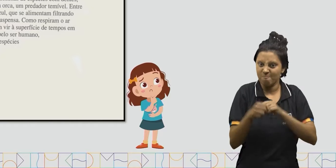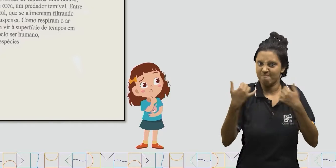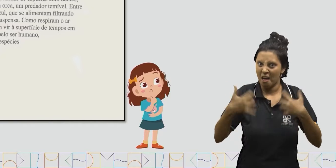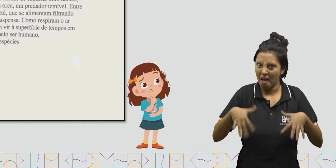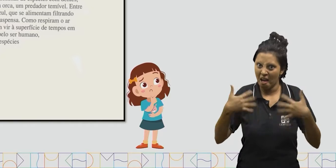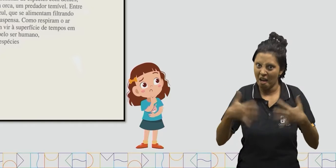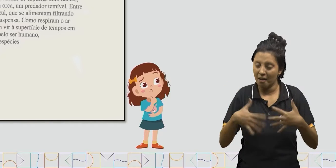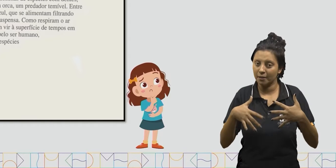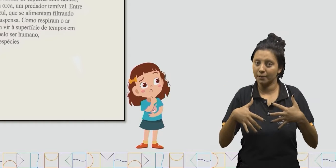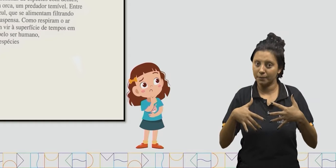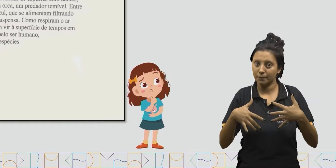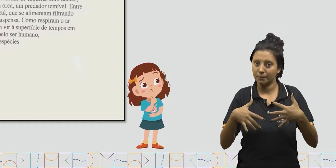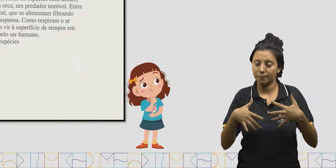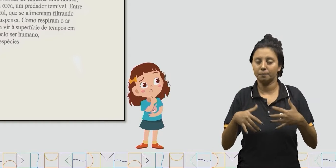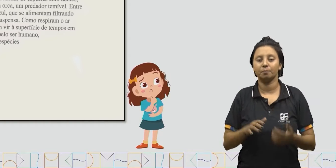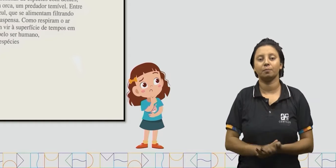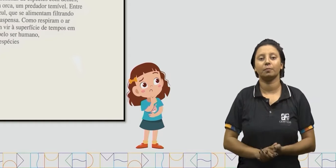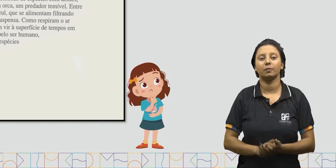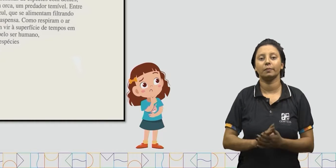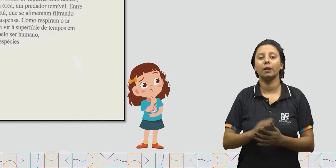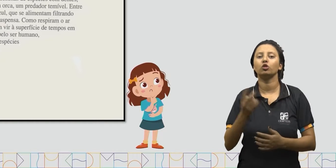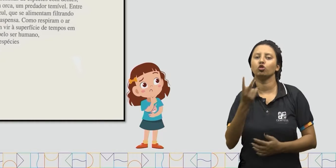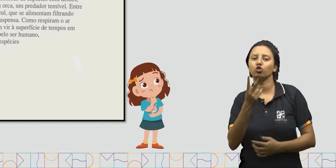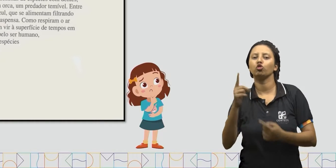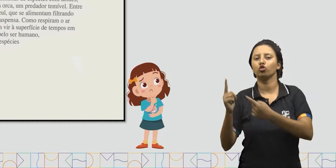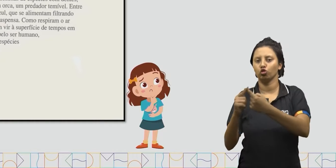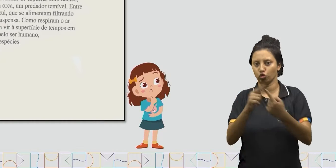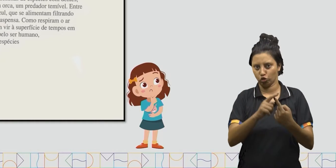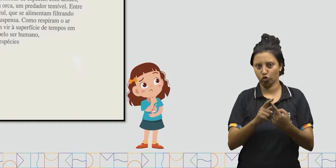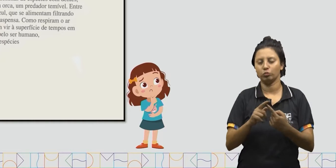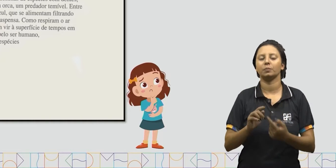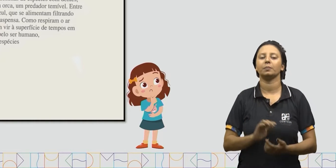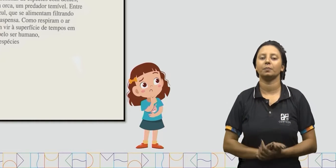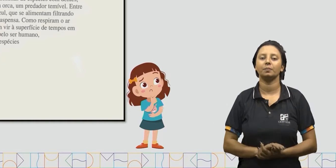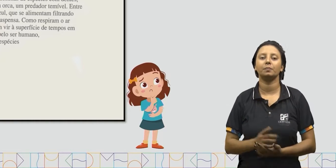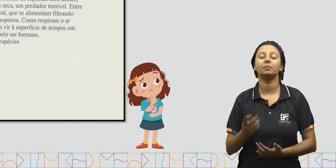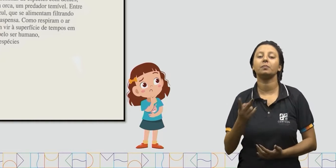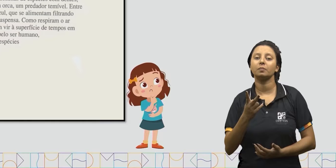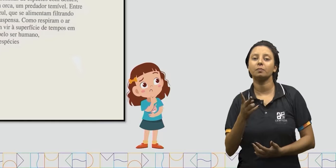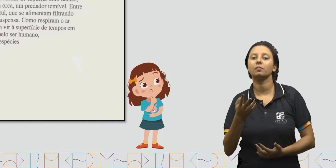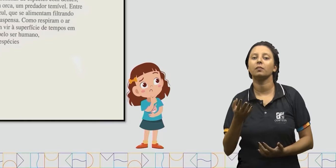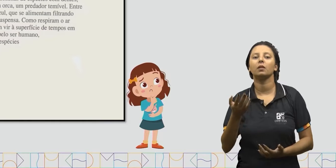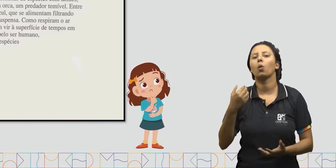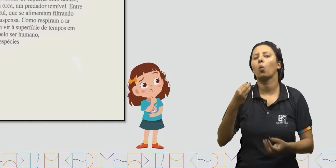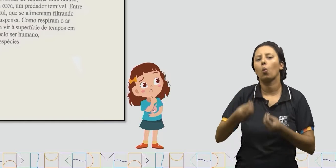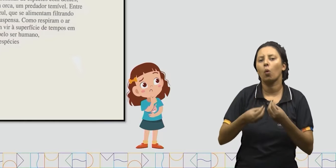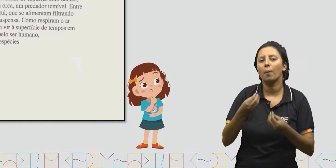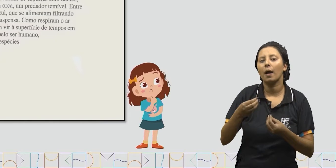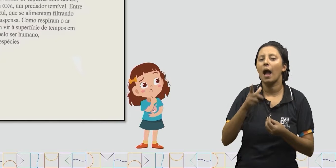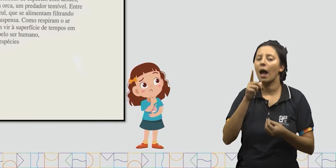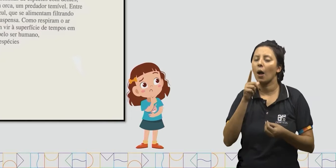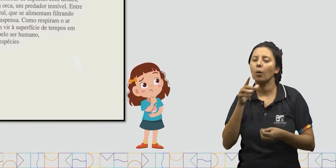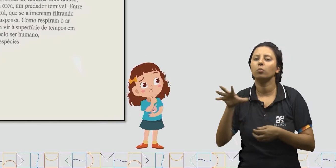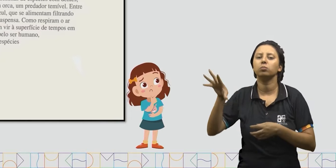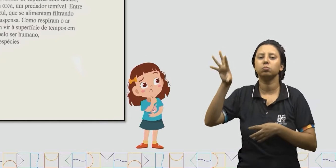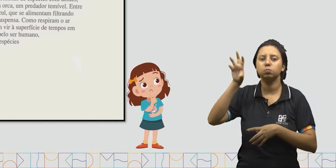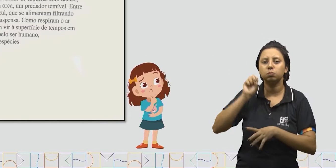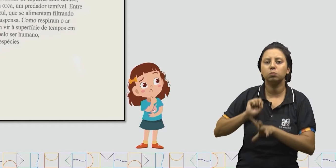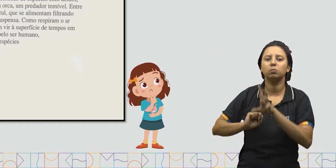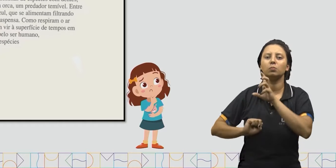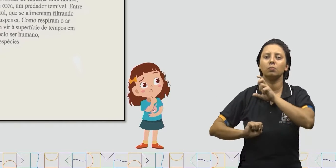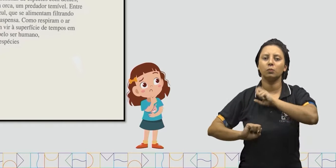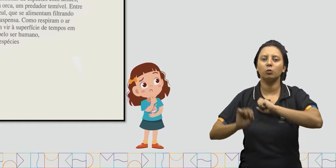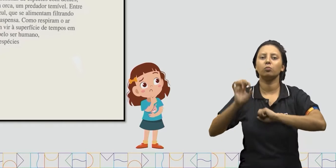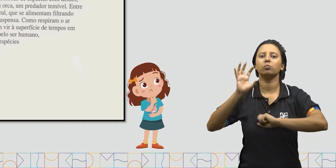as sem dente estão o jubarte e a baleia azul, que se alimentam filtrando a água do mar e retendo